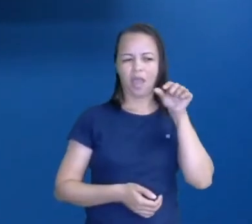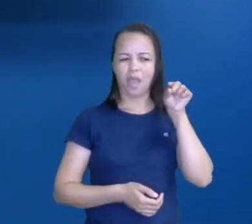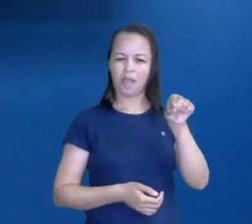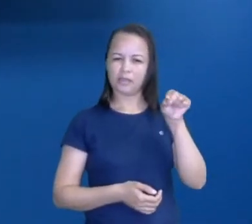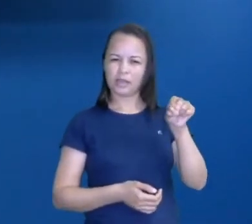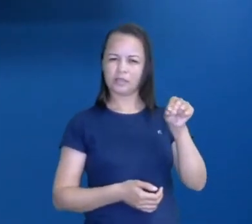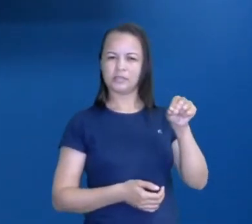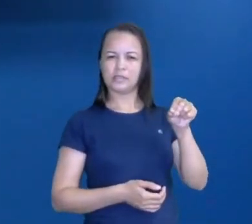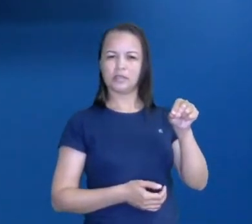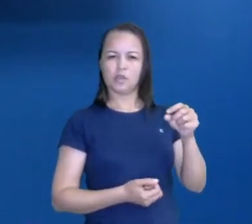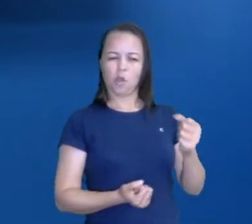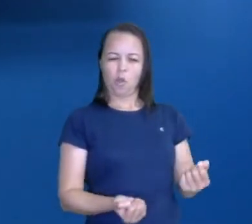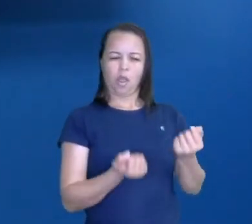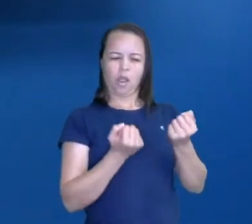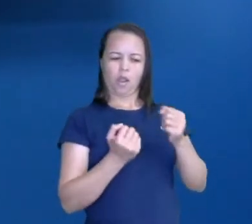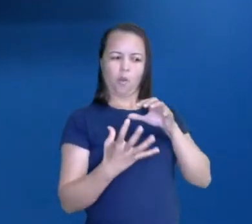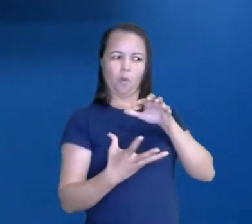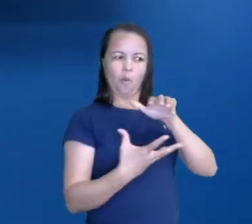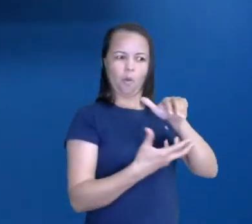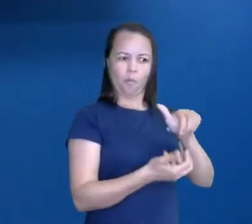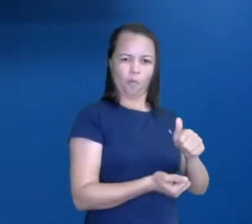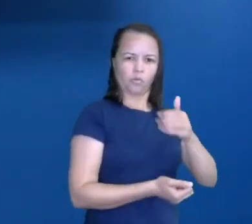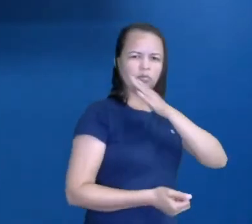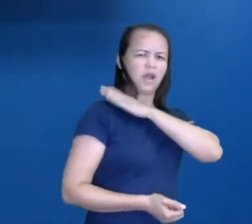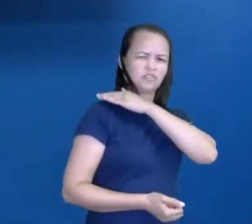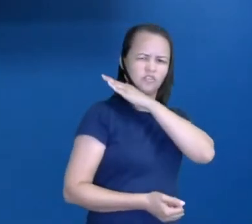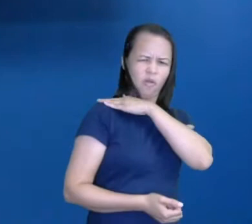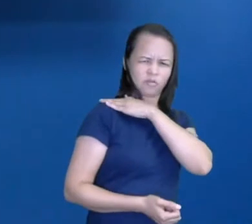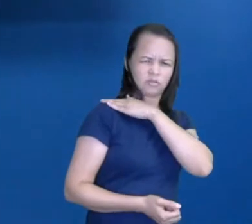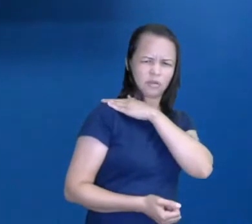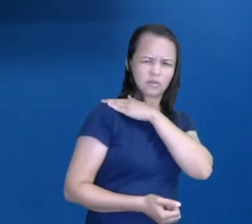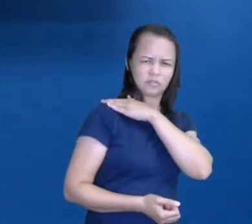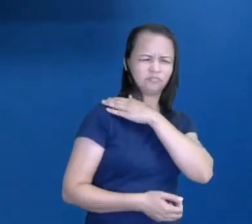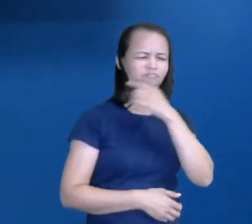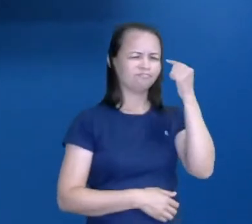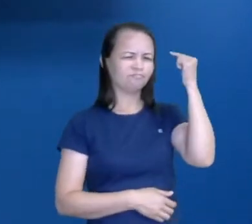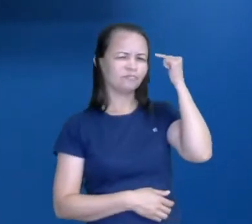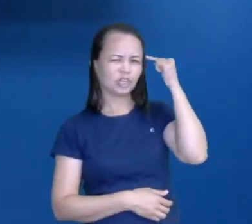do mundo nas costas. Já pensou, gente, o peso todinho do mundo nas costas?